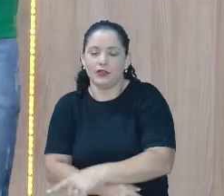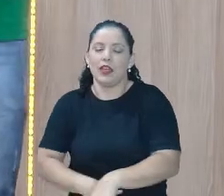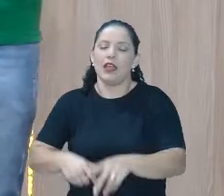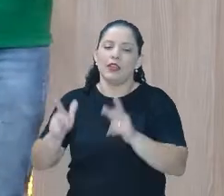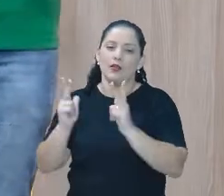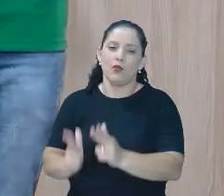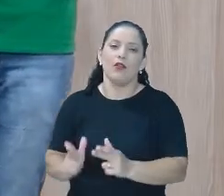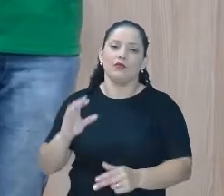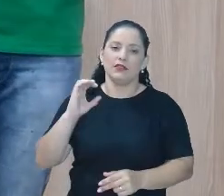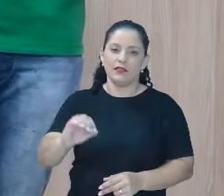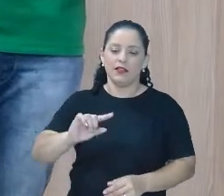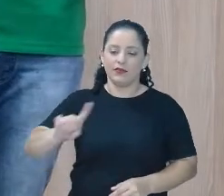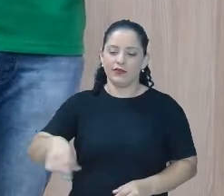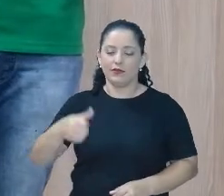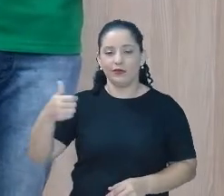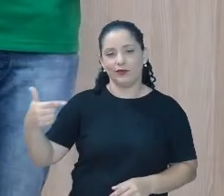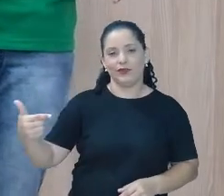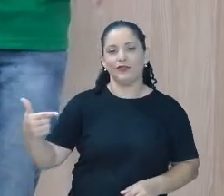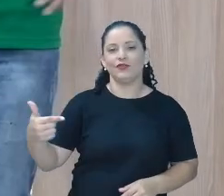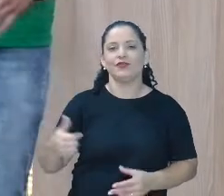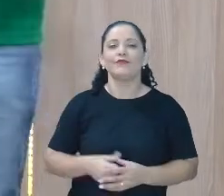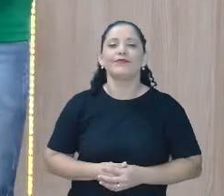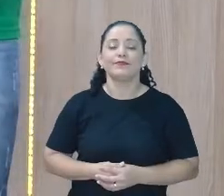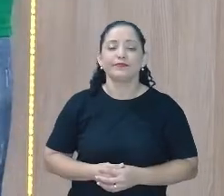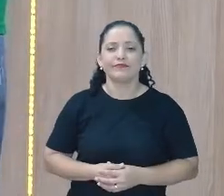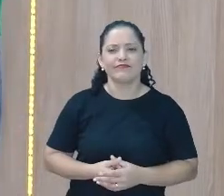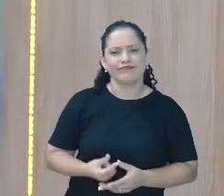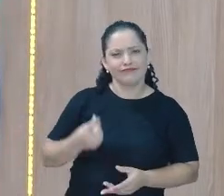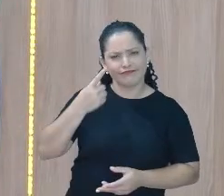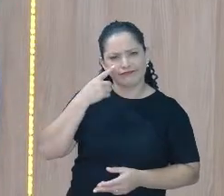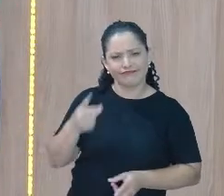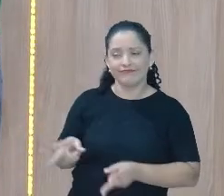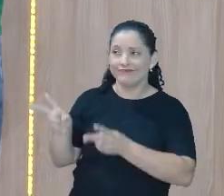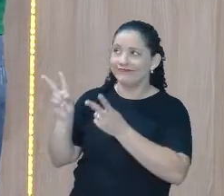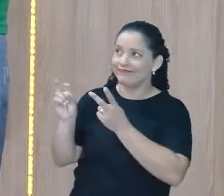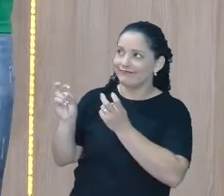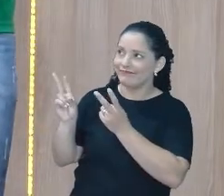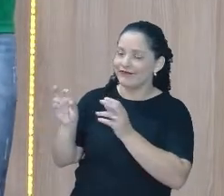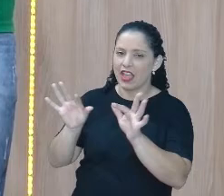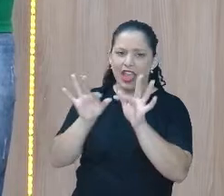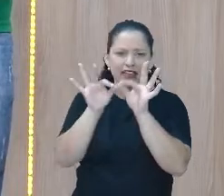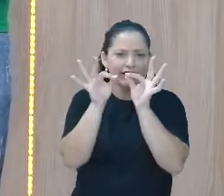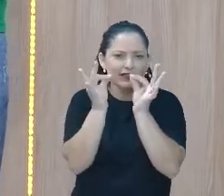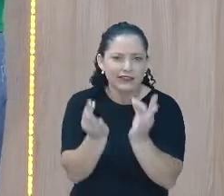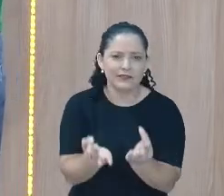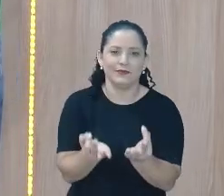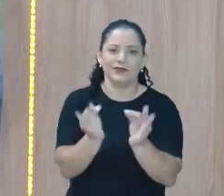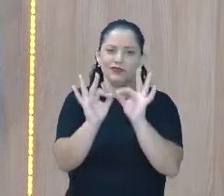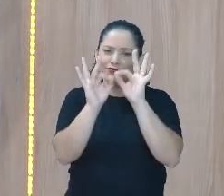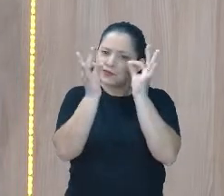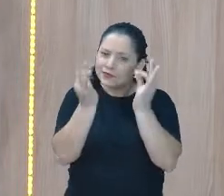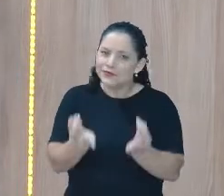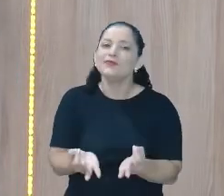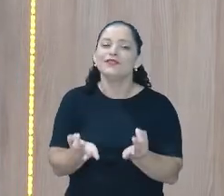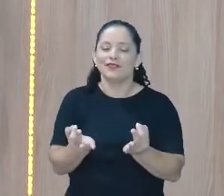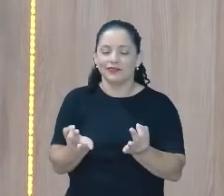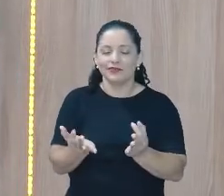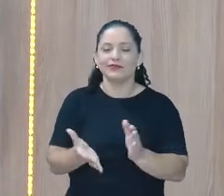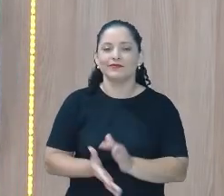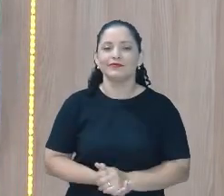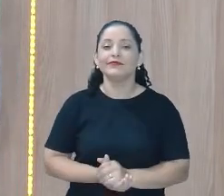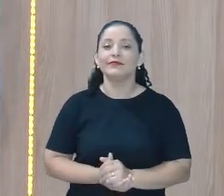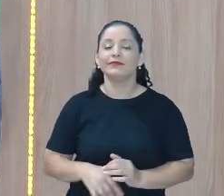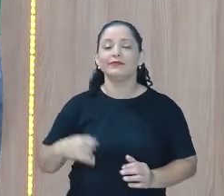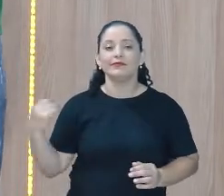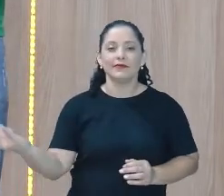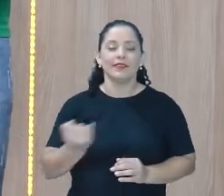igual a 0,2, certo? Então, pode notar que essa divisão aí ela foi bem simples, né? Bem tranquila. E